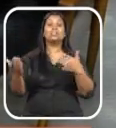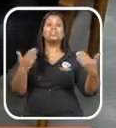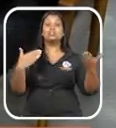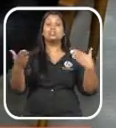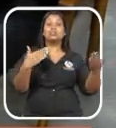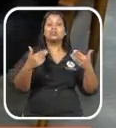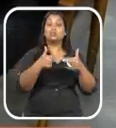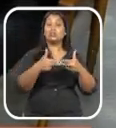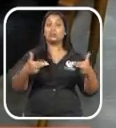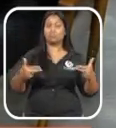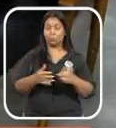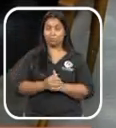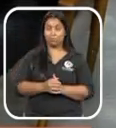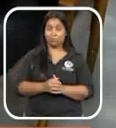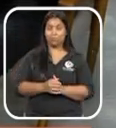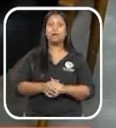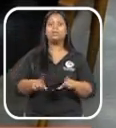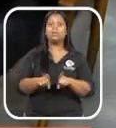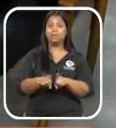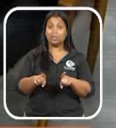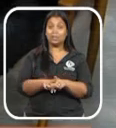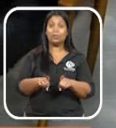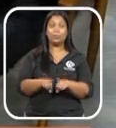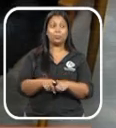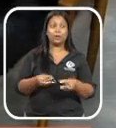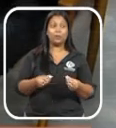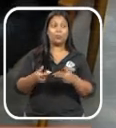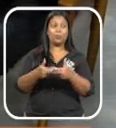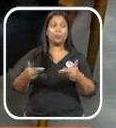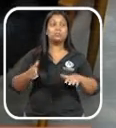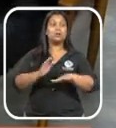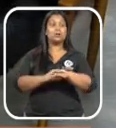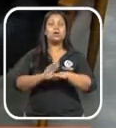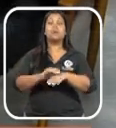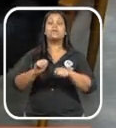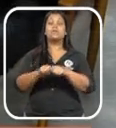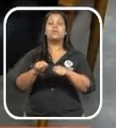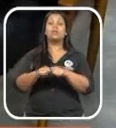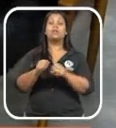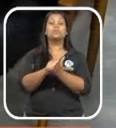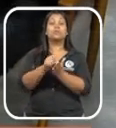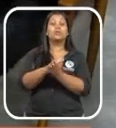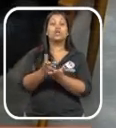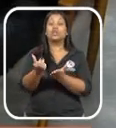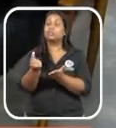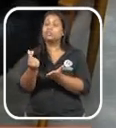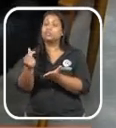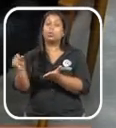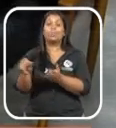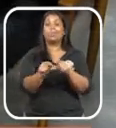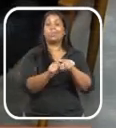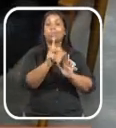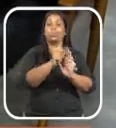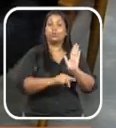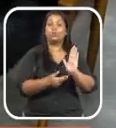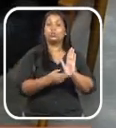encaminhamento prático. Fez uma autoração fazendo reserva de recurso para um projeto importante, que a Prefeitura não se